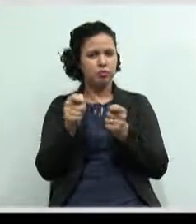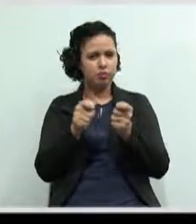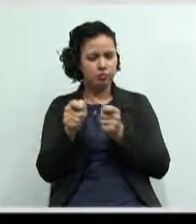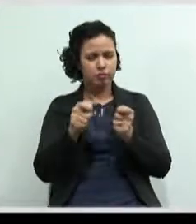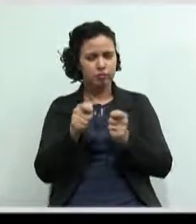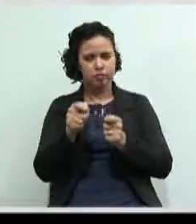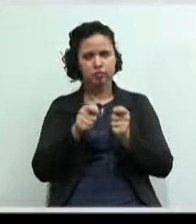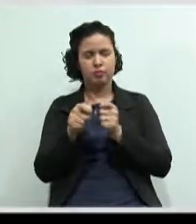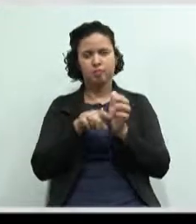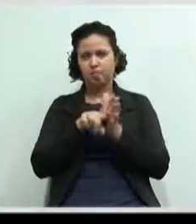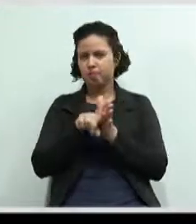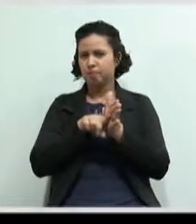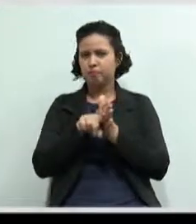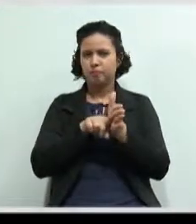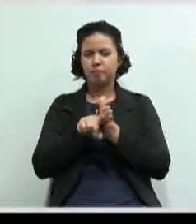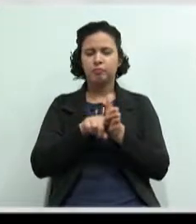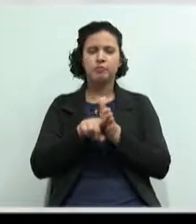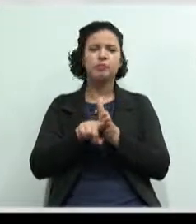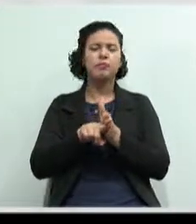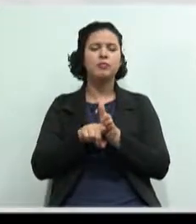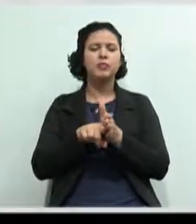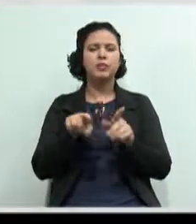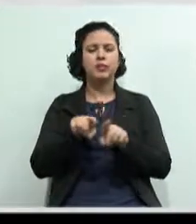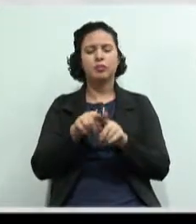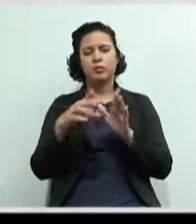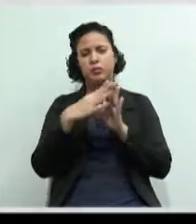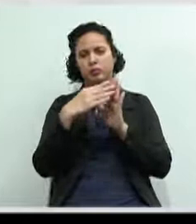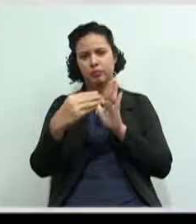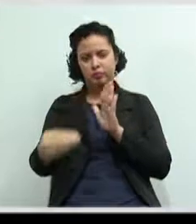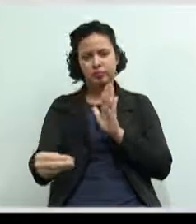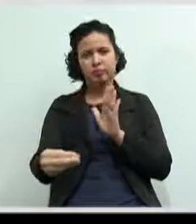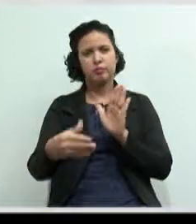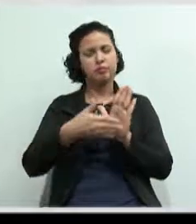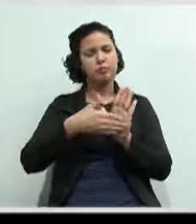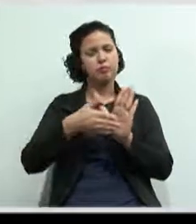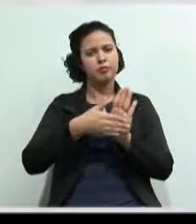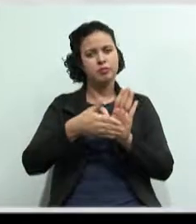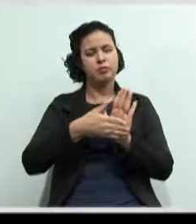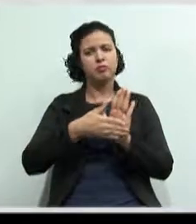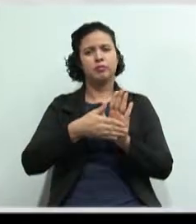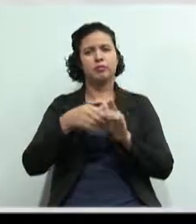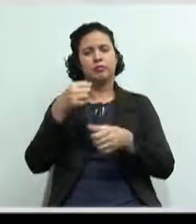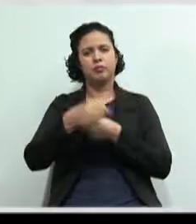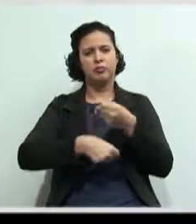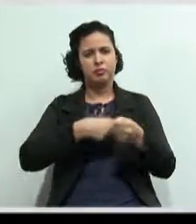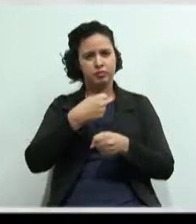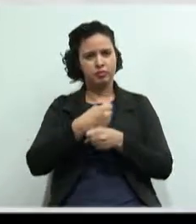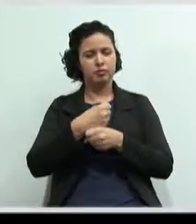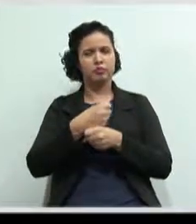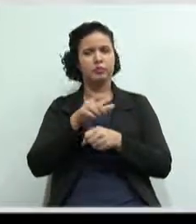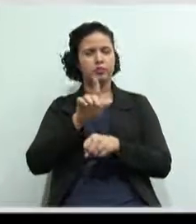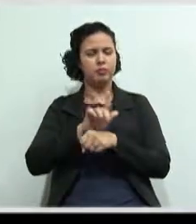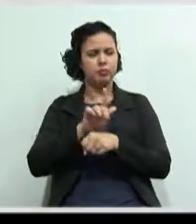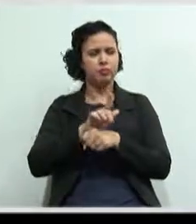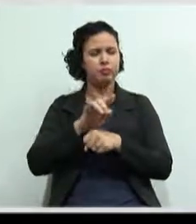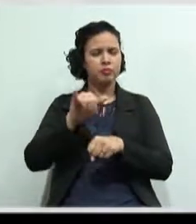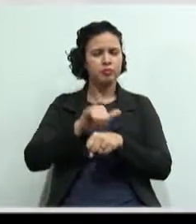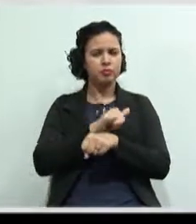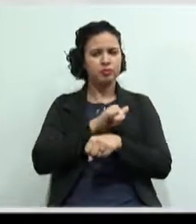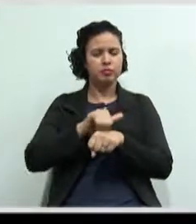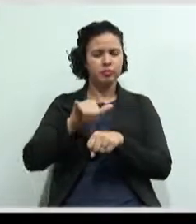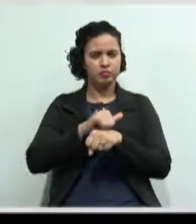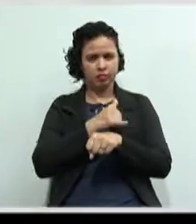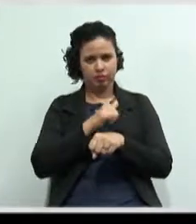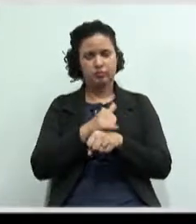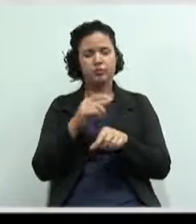claro, né, e avaliação, e é claro, do modelo de plano de ação anual, da gestão estratégica e da sustentabilidade, e além